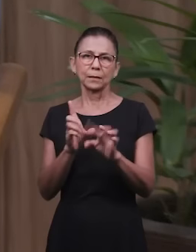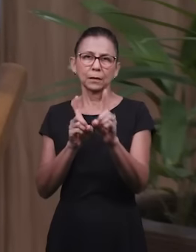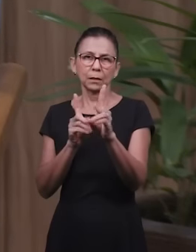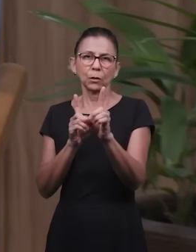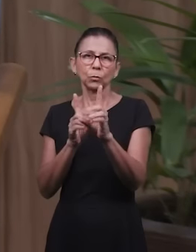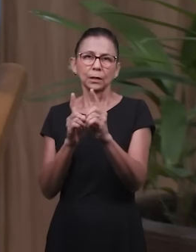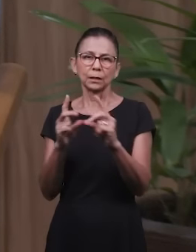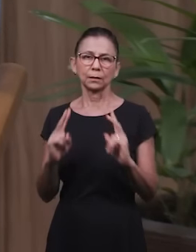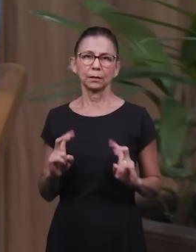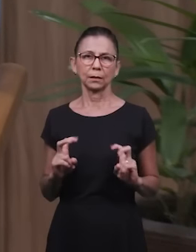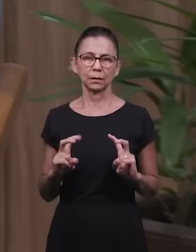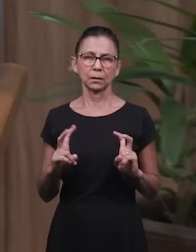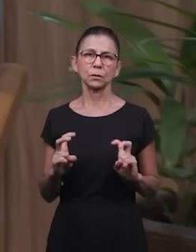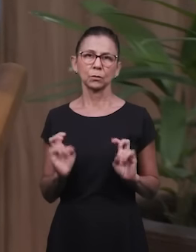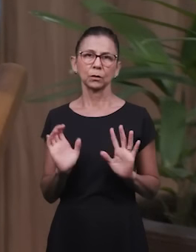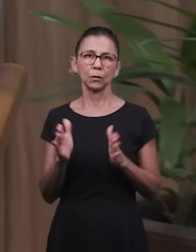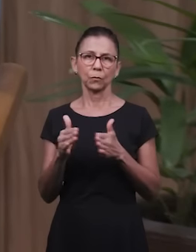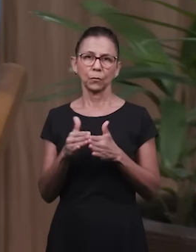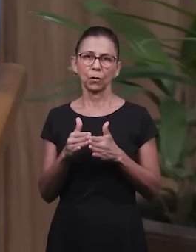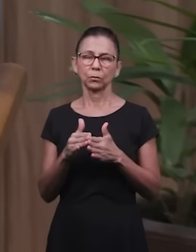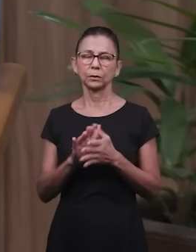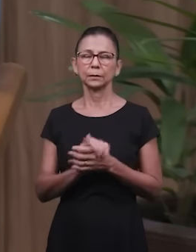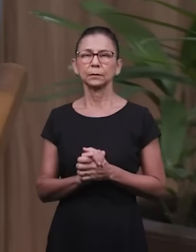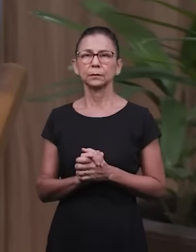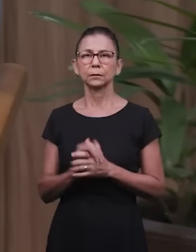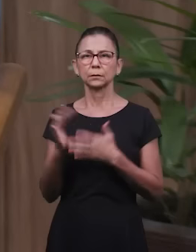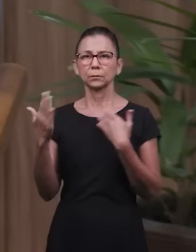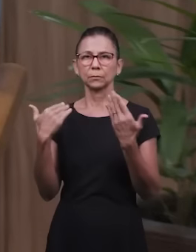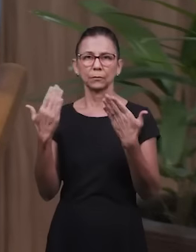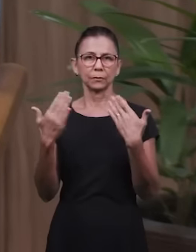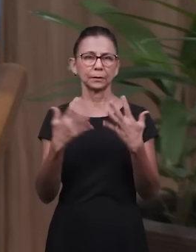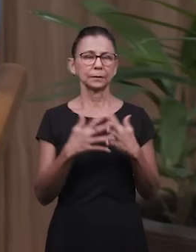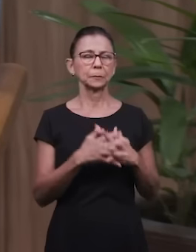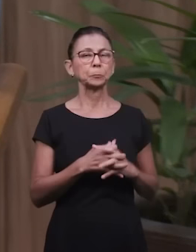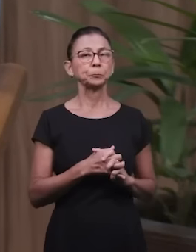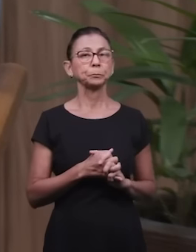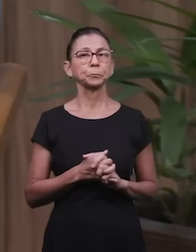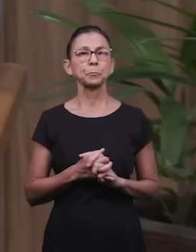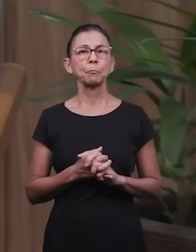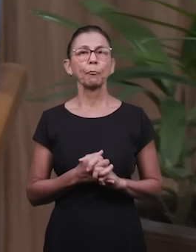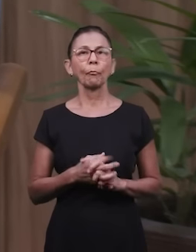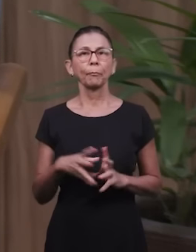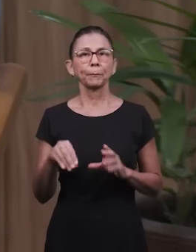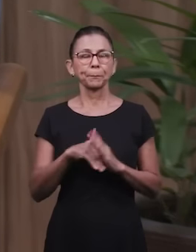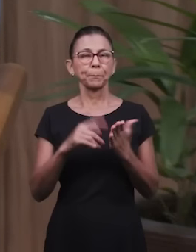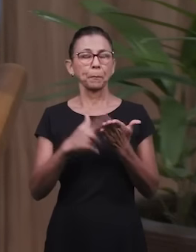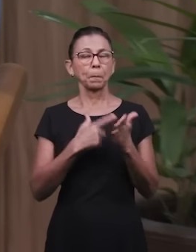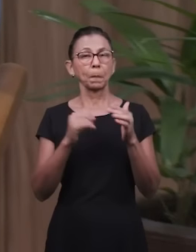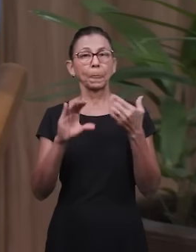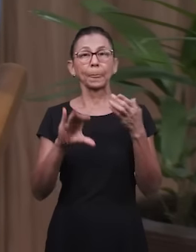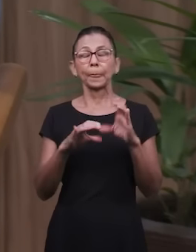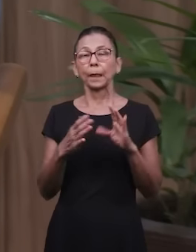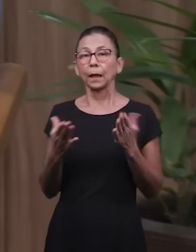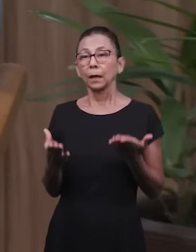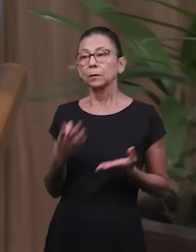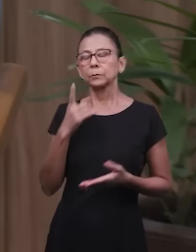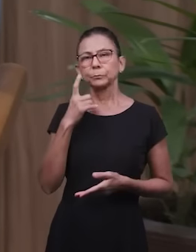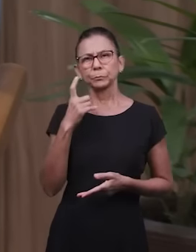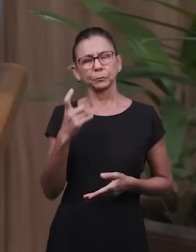né, da nossa conversa aqui, do que vamos abordar aqui, e, mais uma vez, dentro do livro de Cantares.